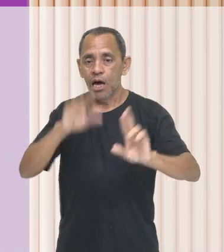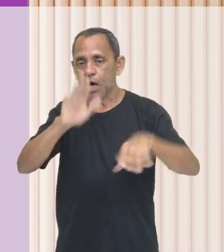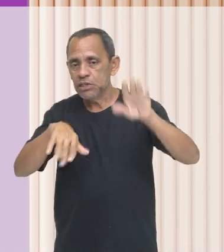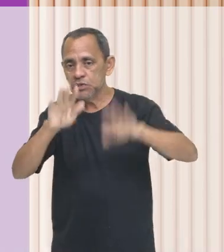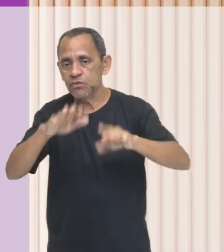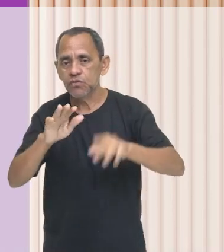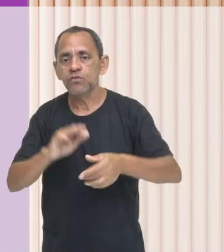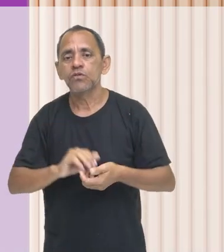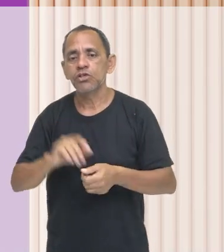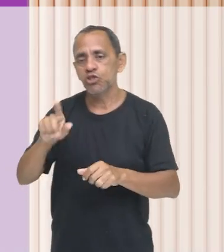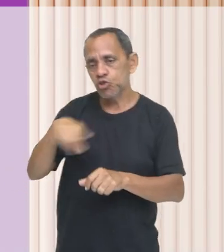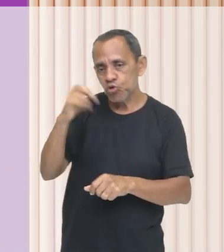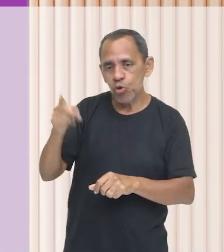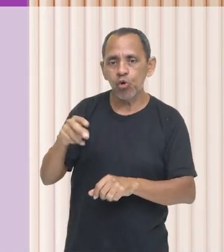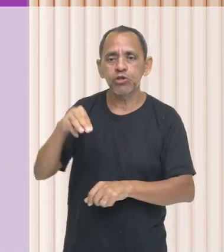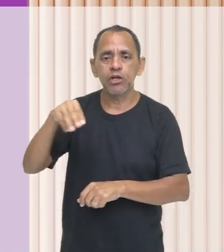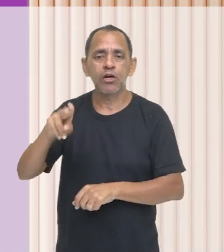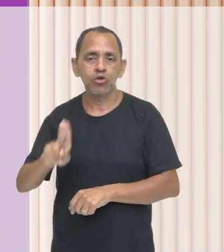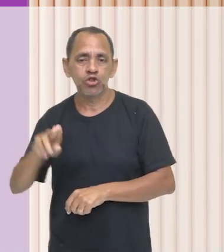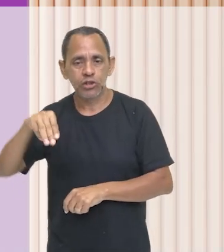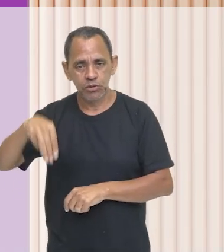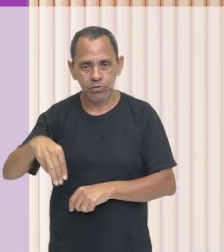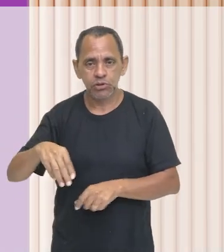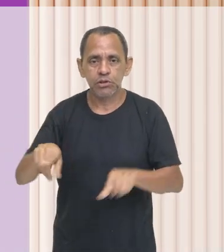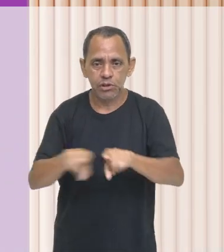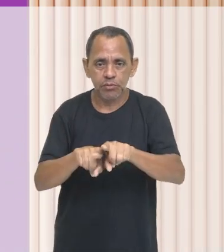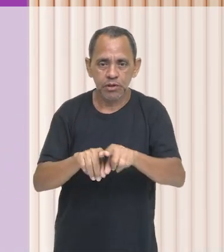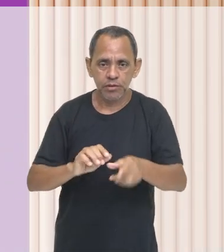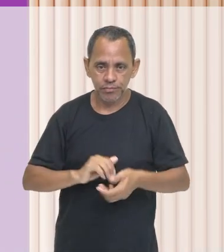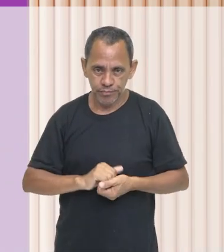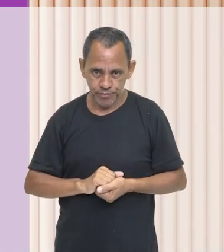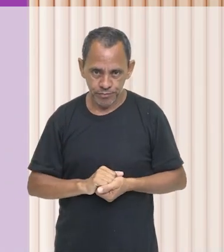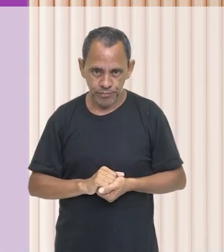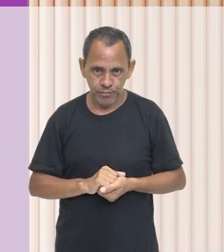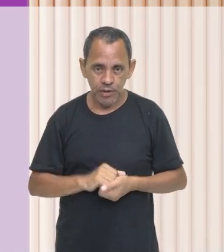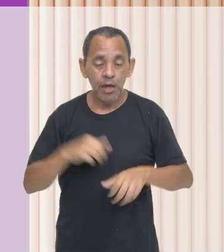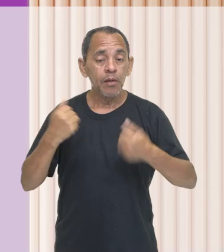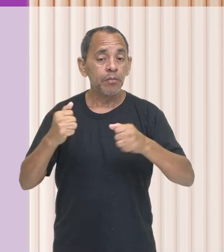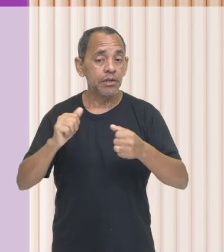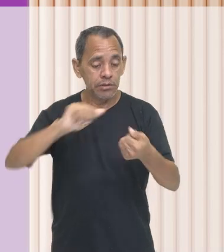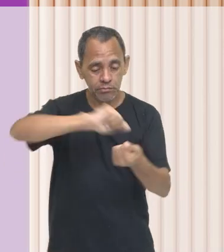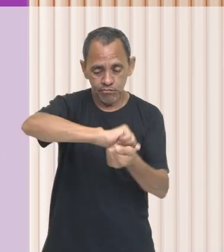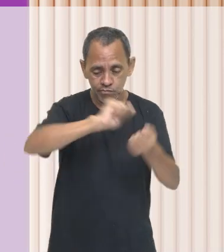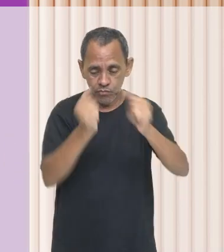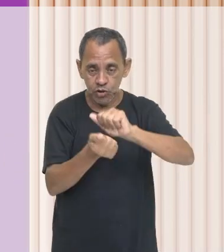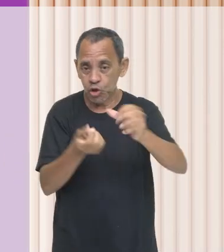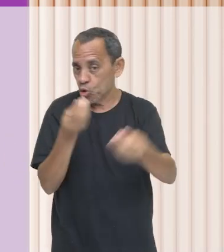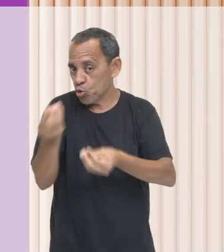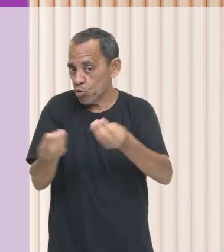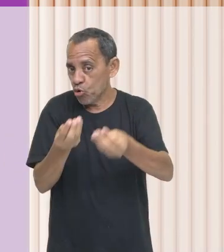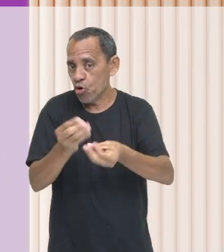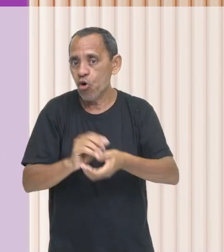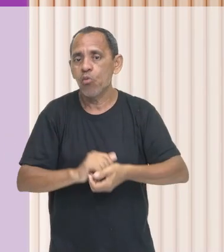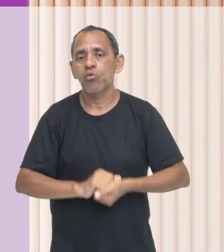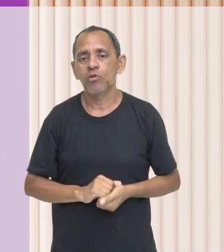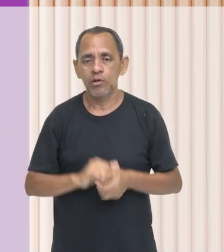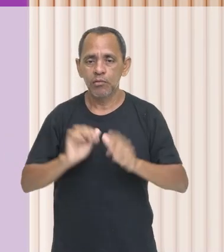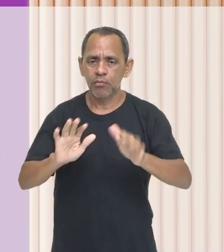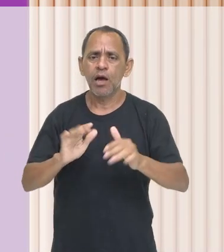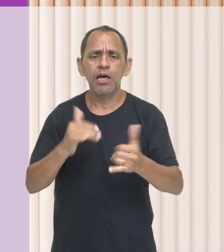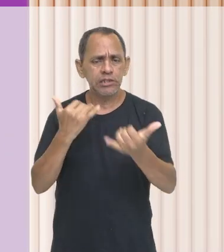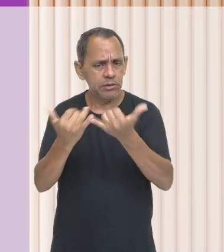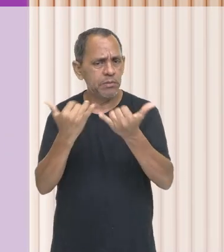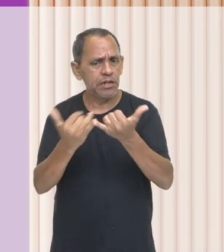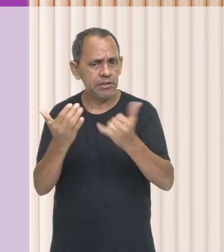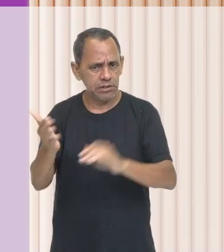também a tabela que contém as unidades e saber fazer essa conversão, certo? Mas é muito parecido com a maneira que você faz